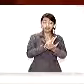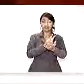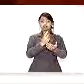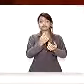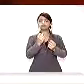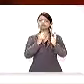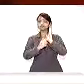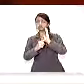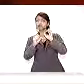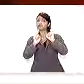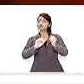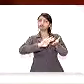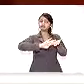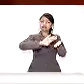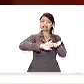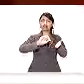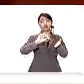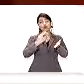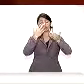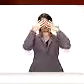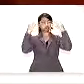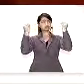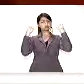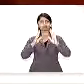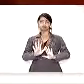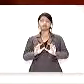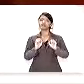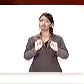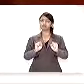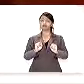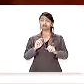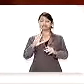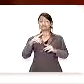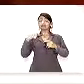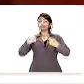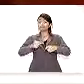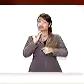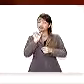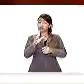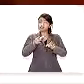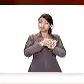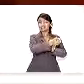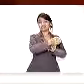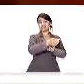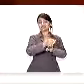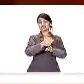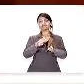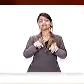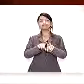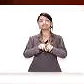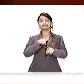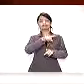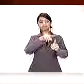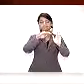ou relevadas conforme precedentes análogos ainda que a advertência se faça necessário quanto ao correto